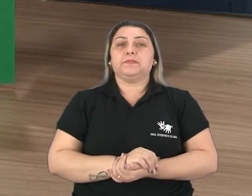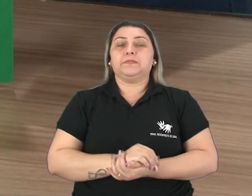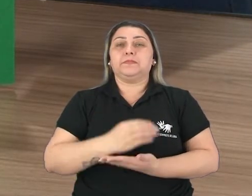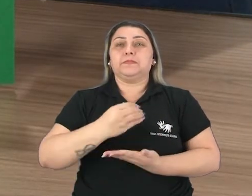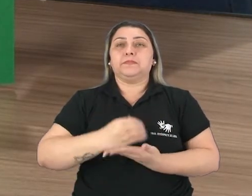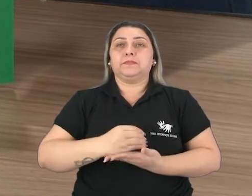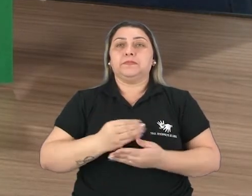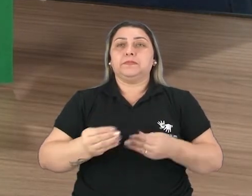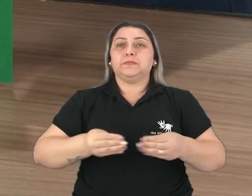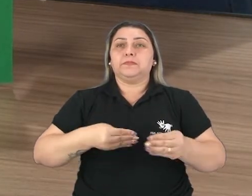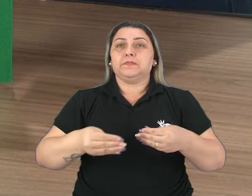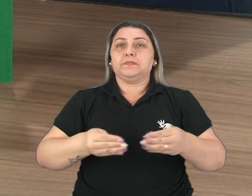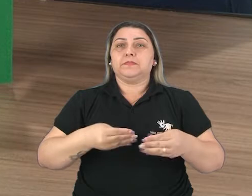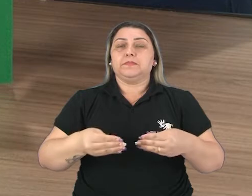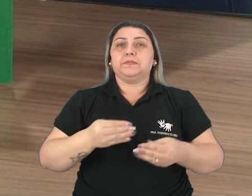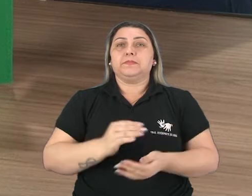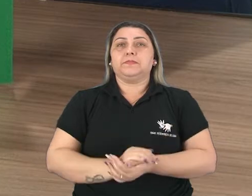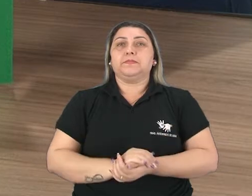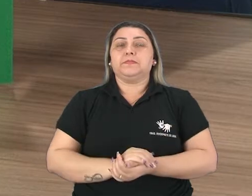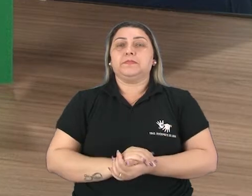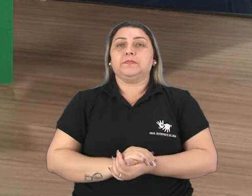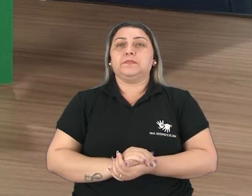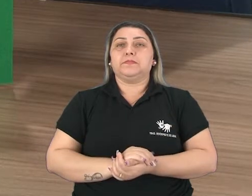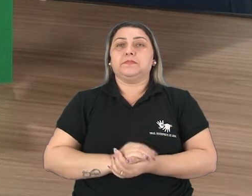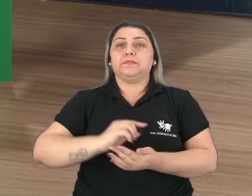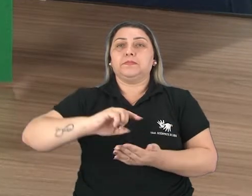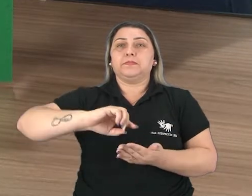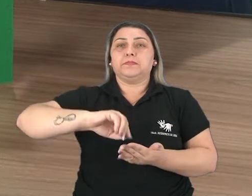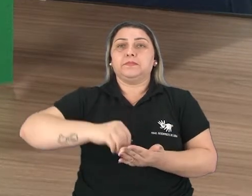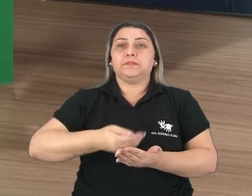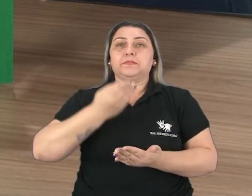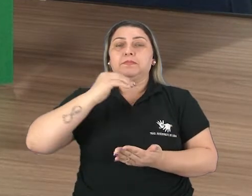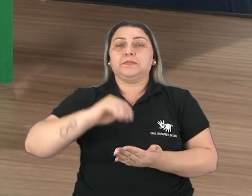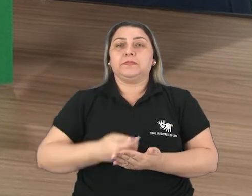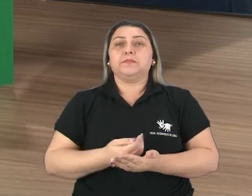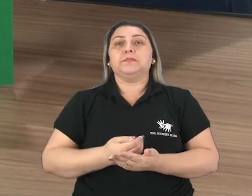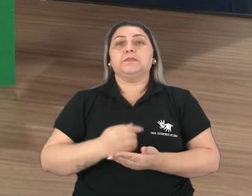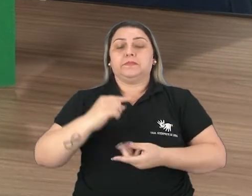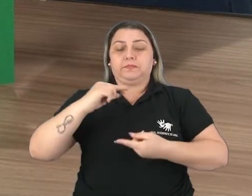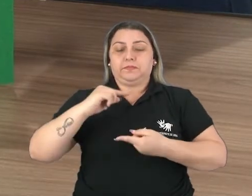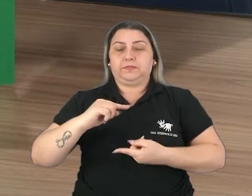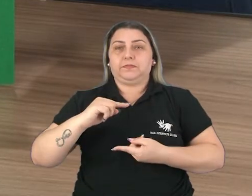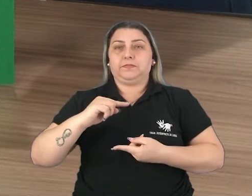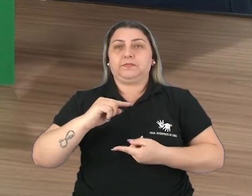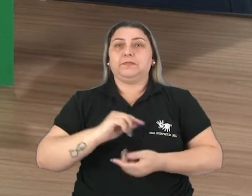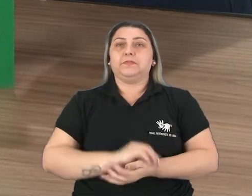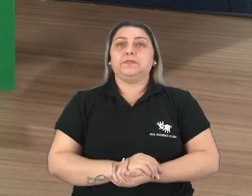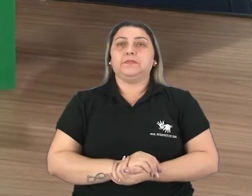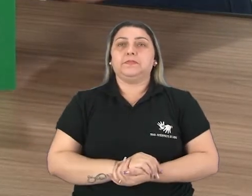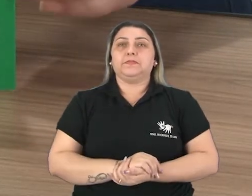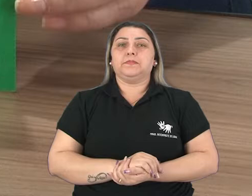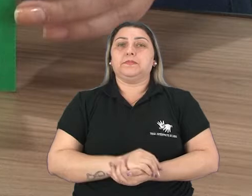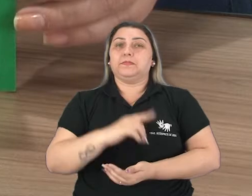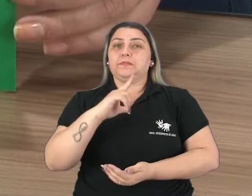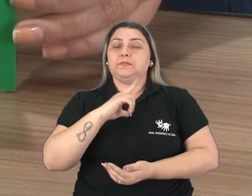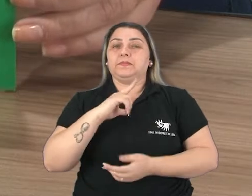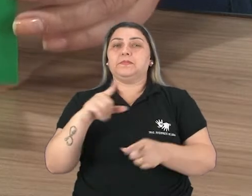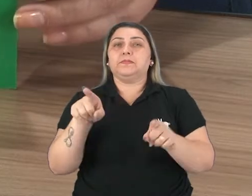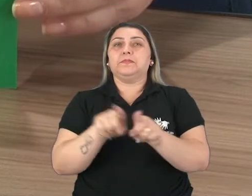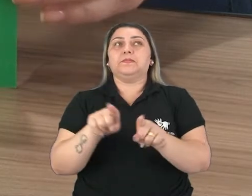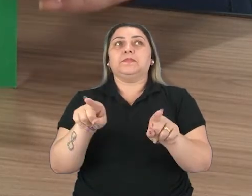Copo plástico, copinho de iogurte, frasco de iogurte. Temos também